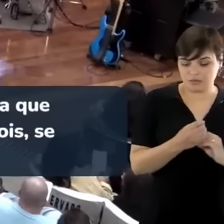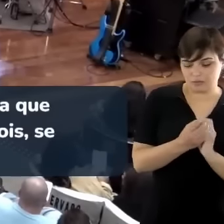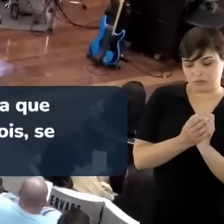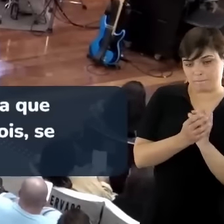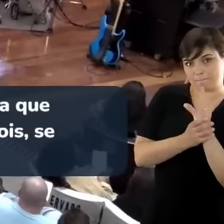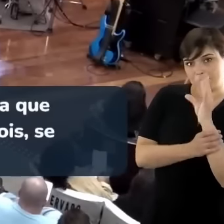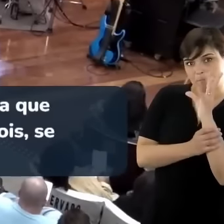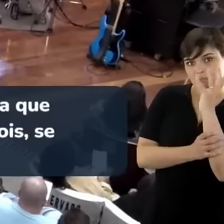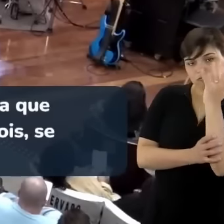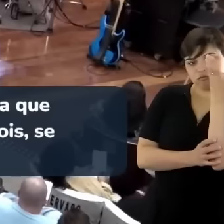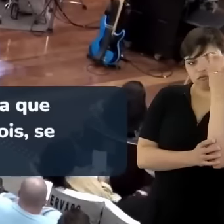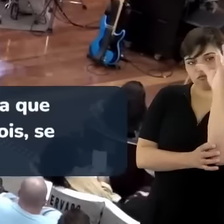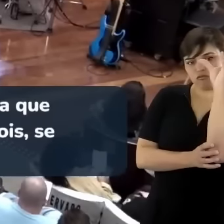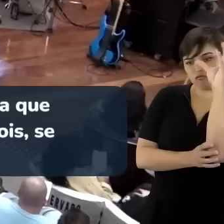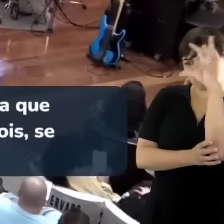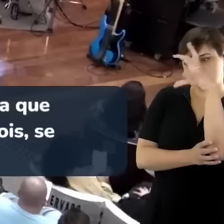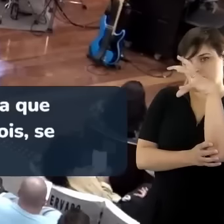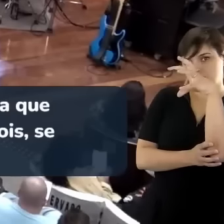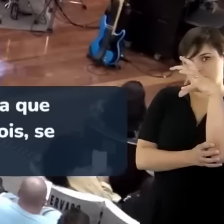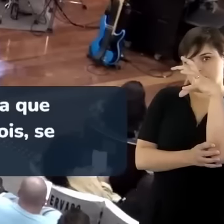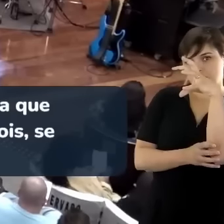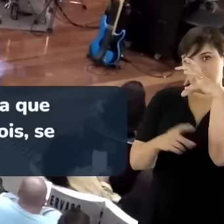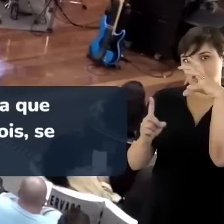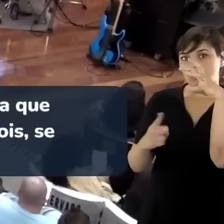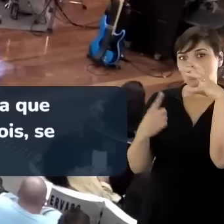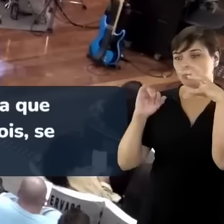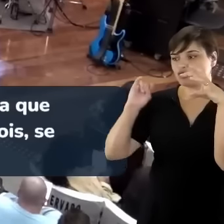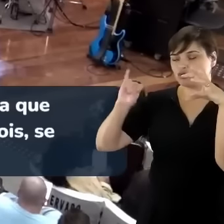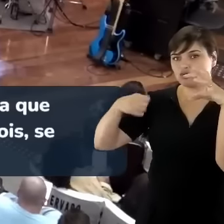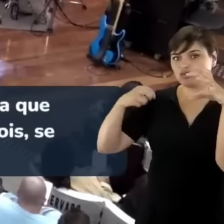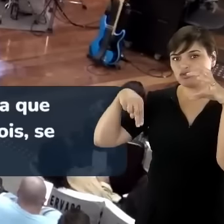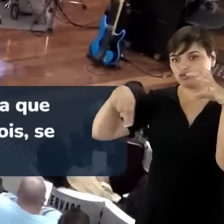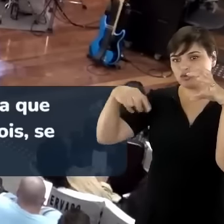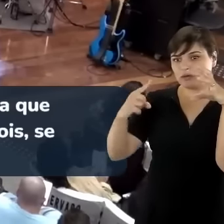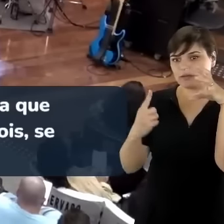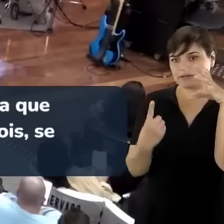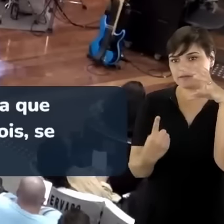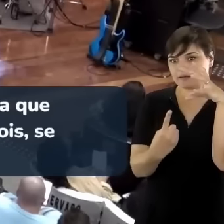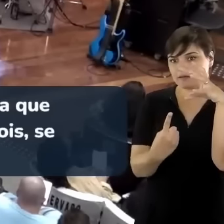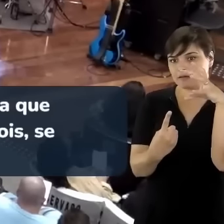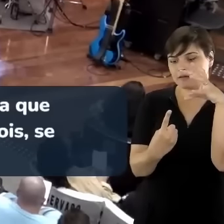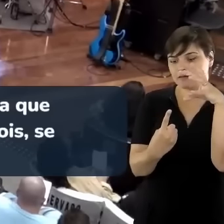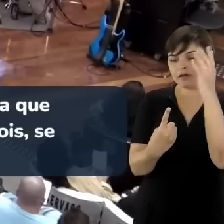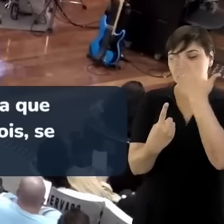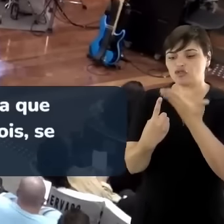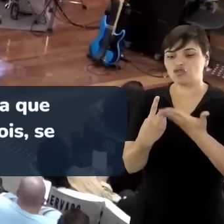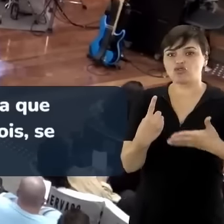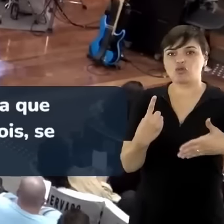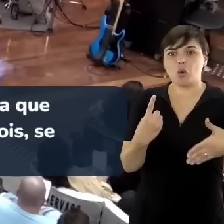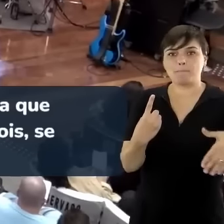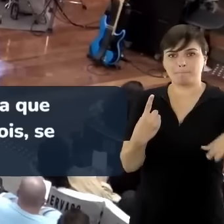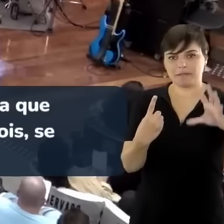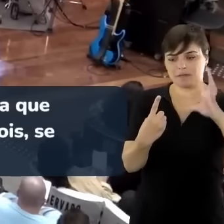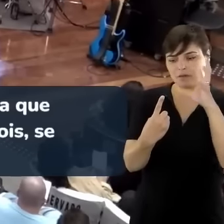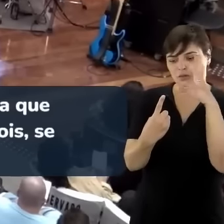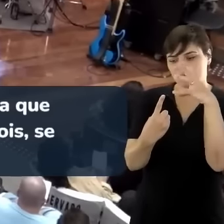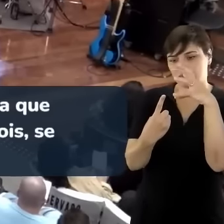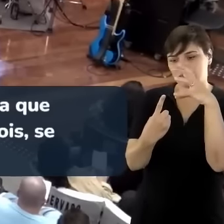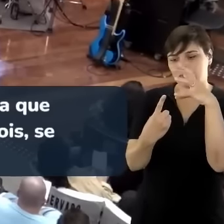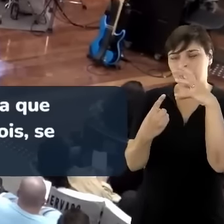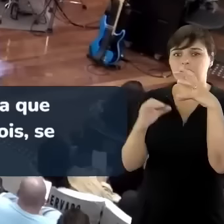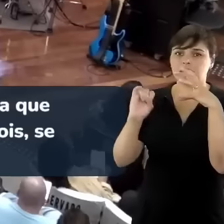Jonas para que fizesse sombra sobre a sua cabeça a fim de livrar do seu desconforto Jonas pois se alegrou